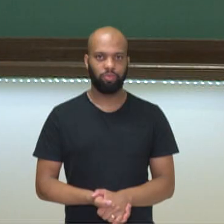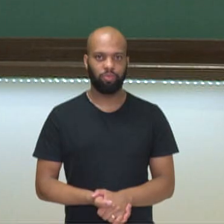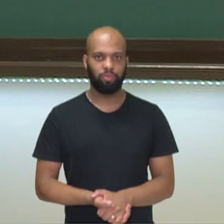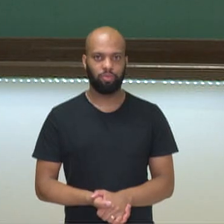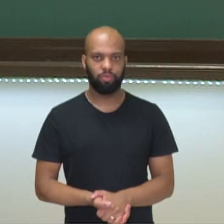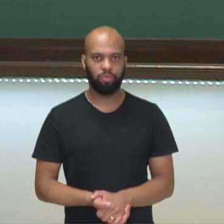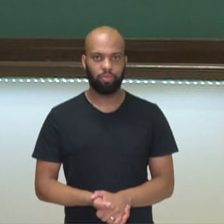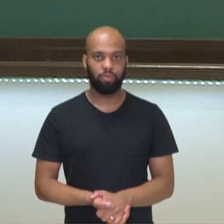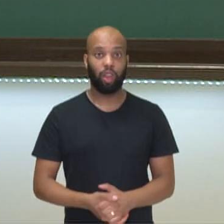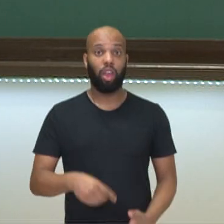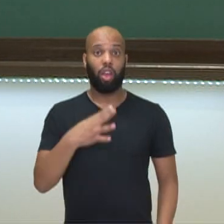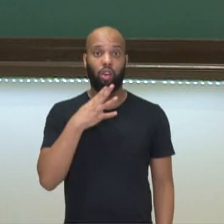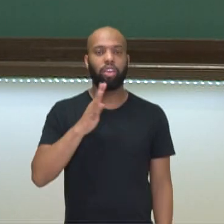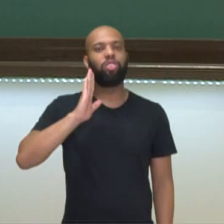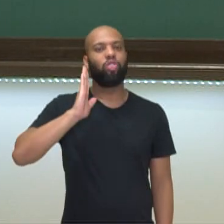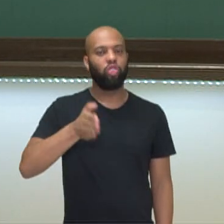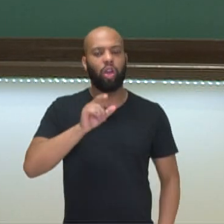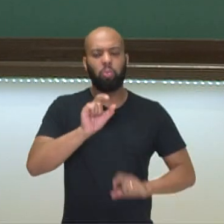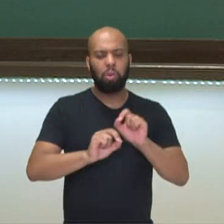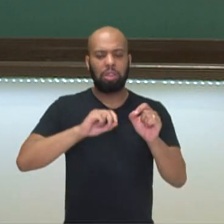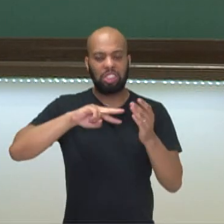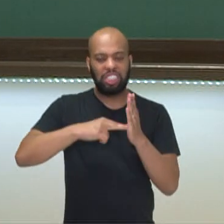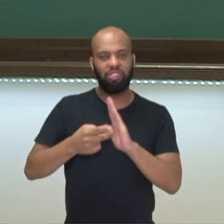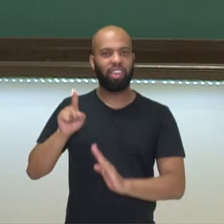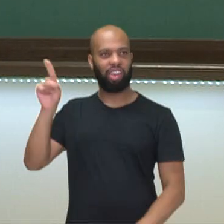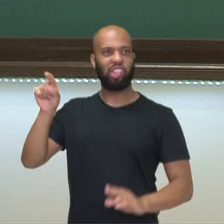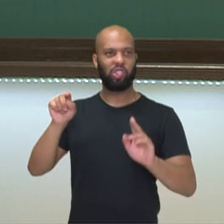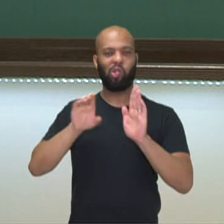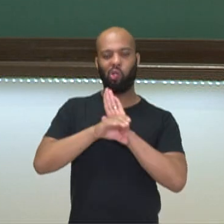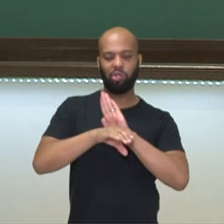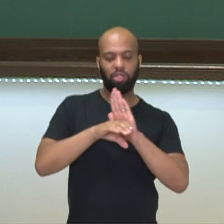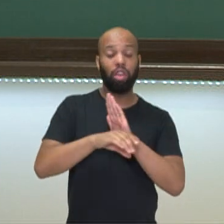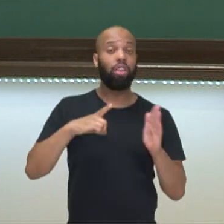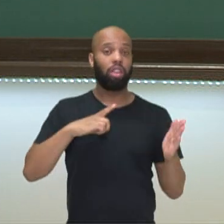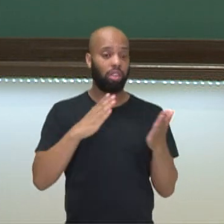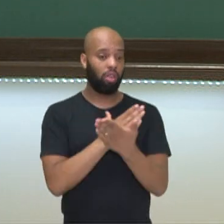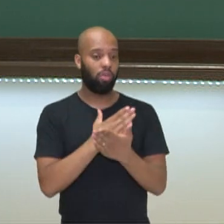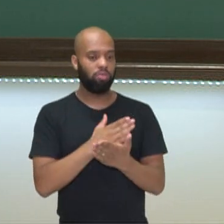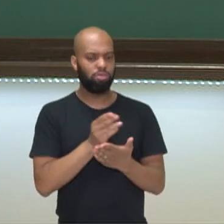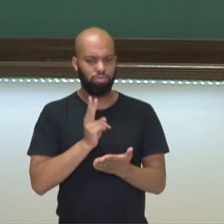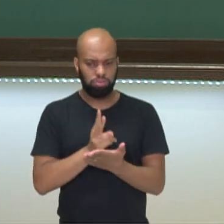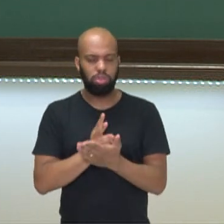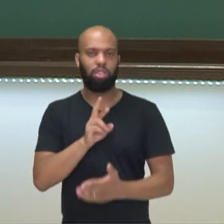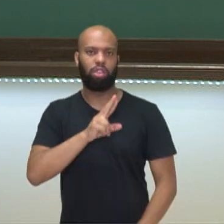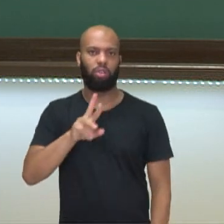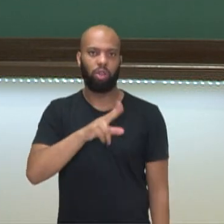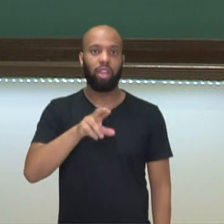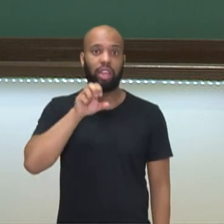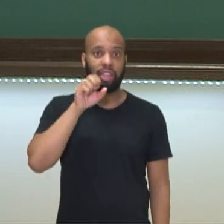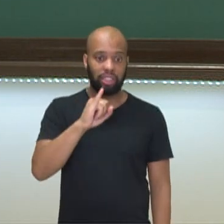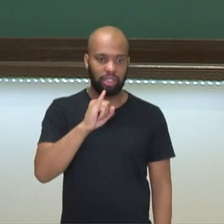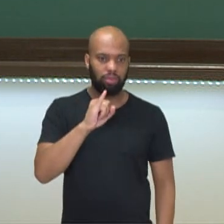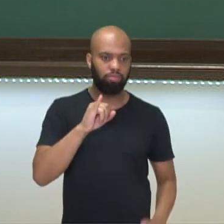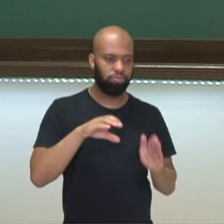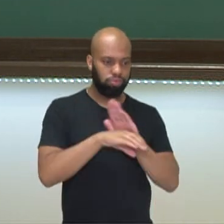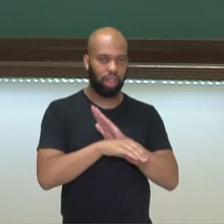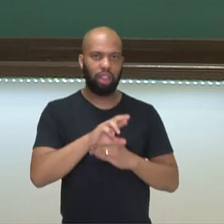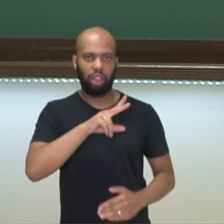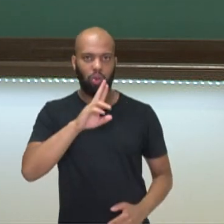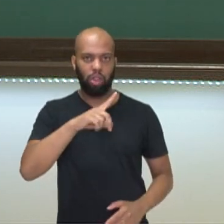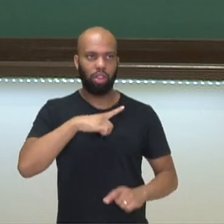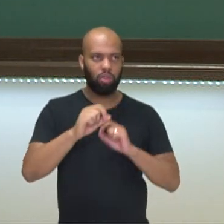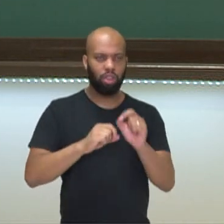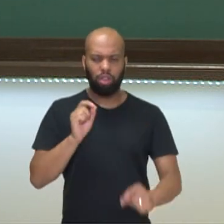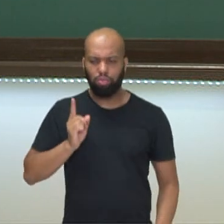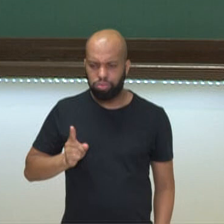Muito bem, agora você já conhece o que é uma dízima periódica. Existem dízimas que não são periódicas. Quando a dízima não é periódica, ela é infinita, mas as casas